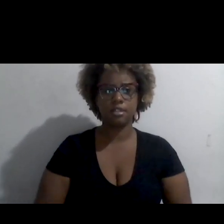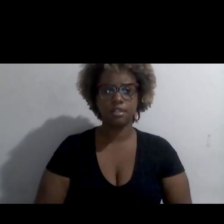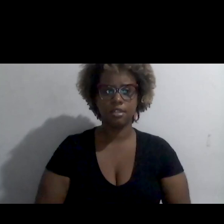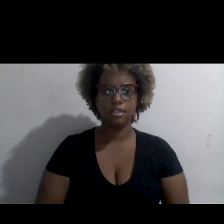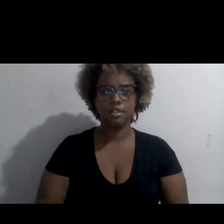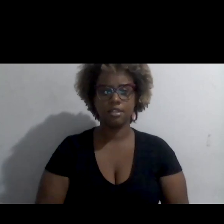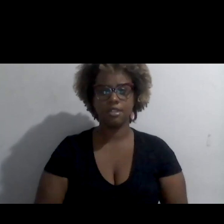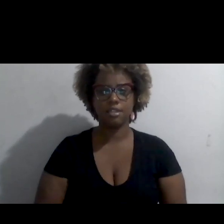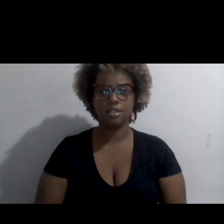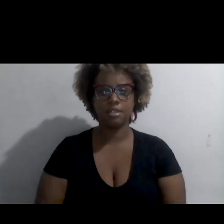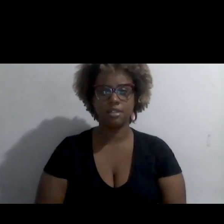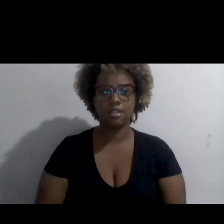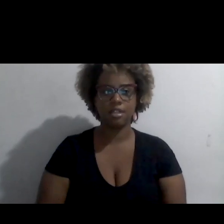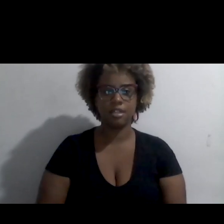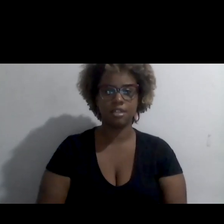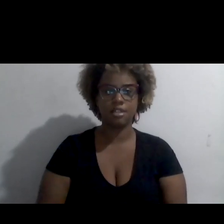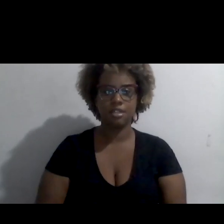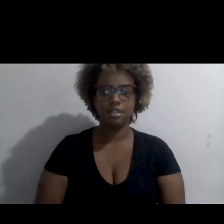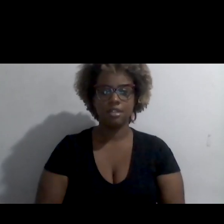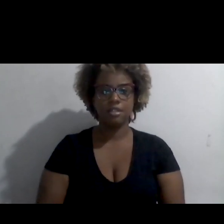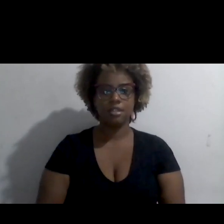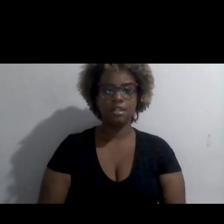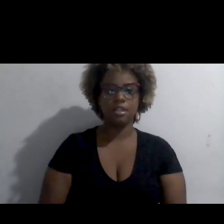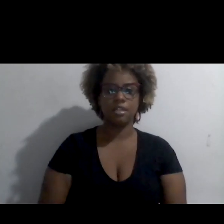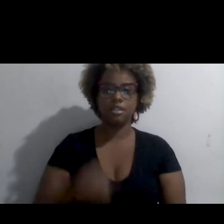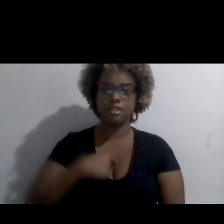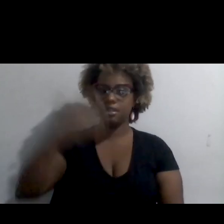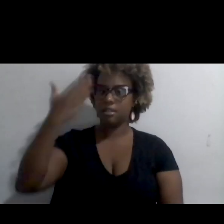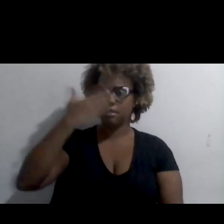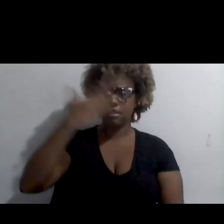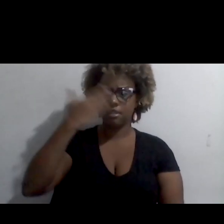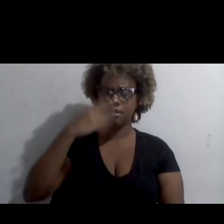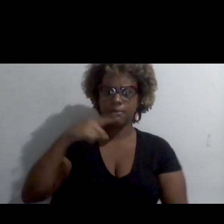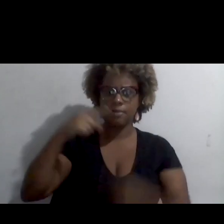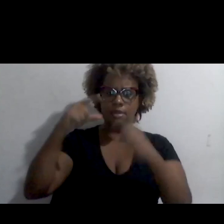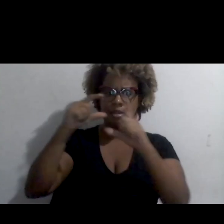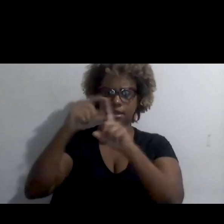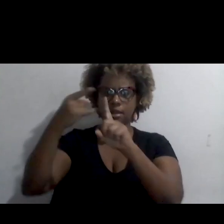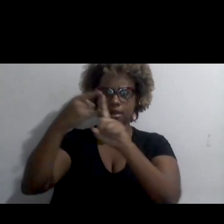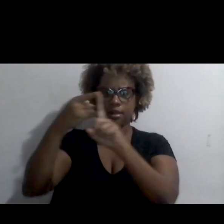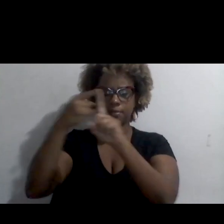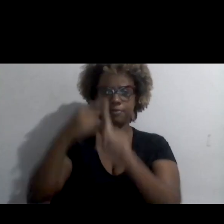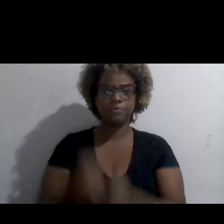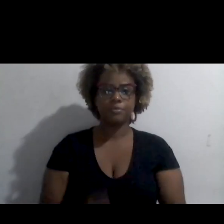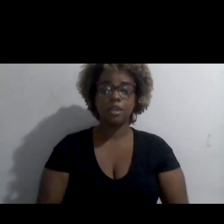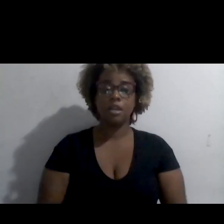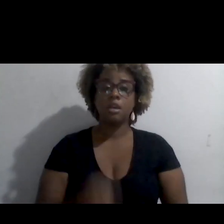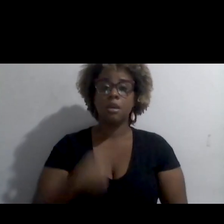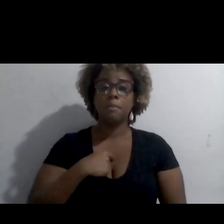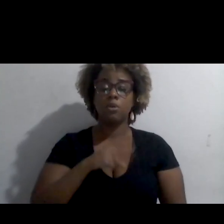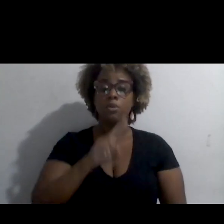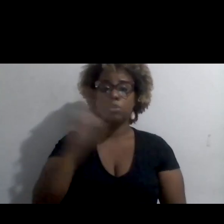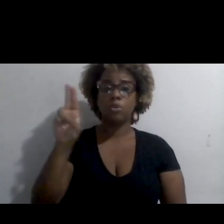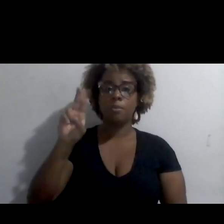Pronto, fique à vontade. É porque eu não estou me vendo aqui na tela, mas tudo bem. Eu sou Verúzia, sou diretora